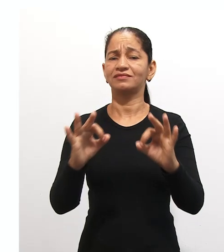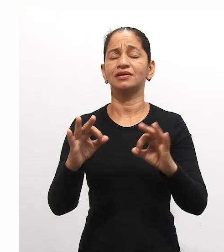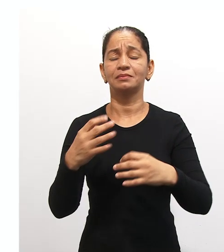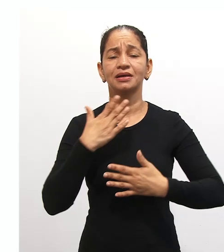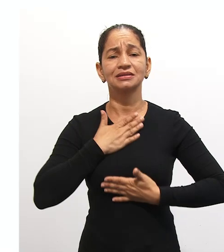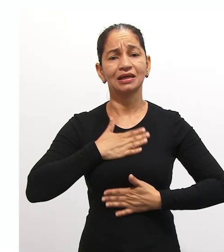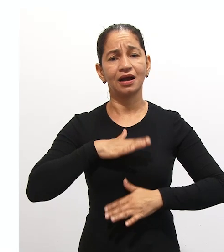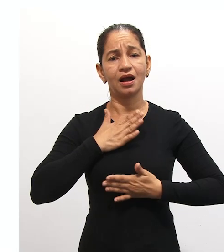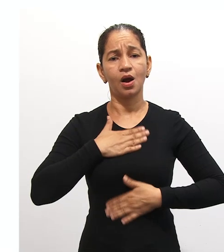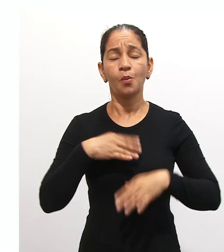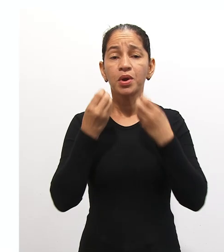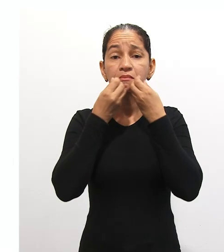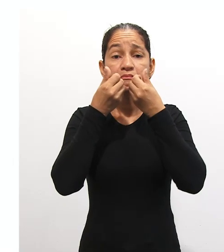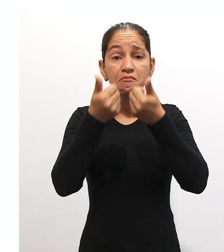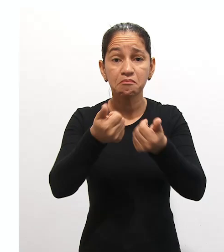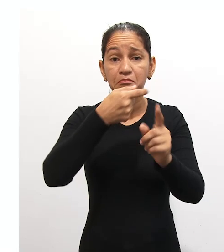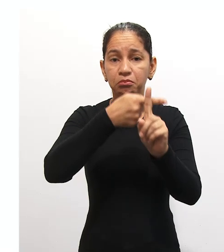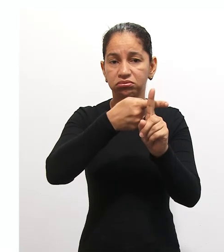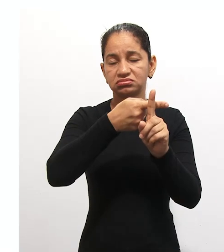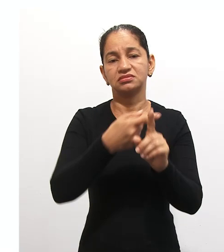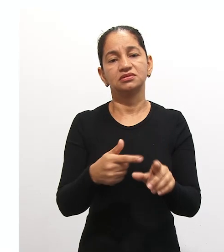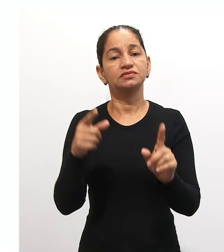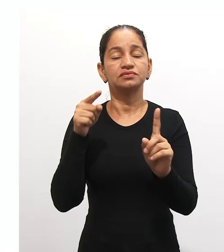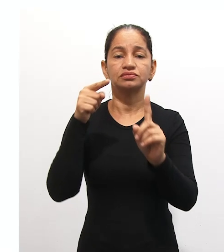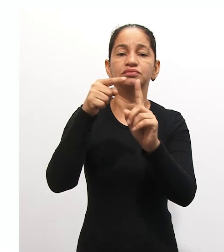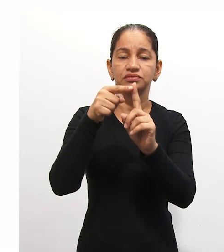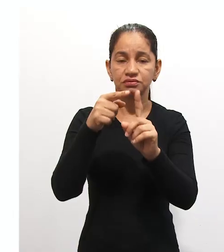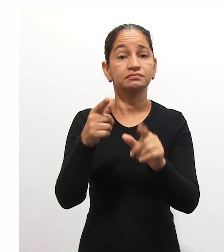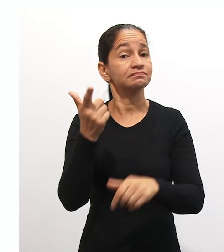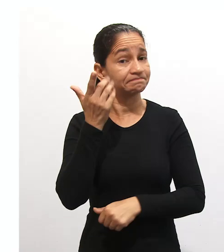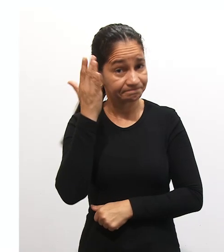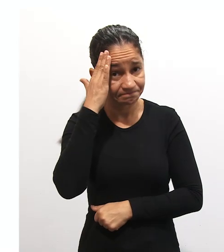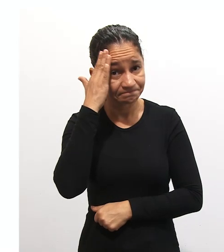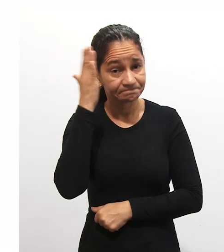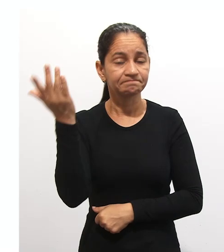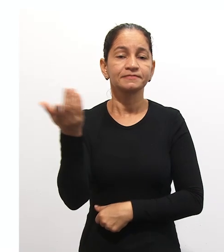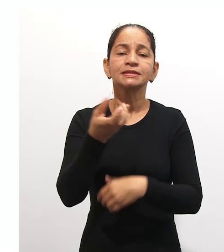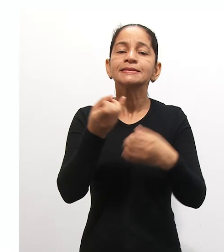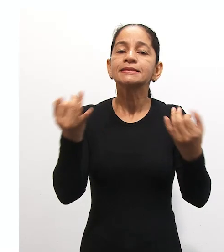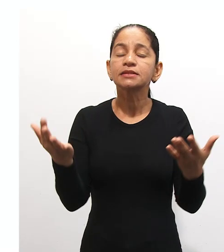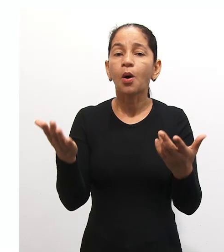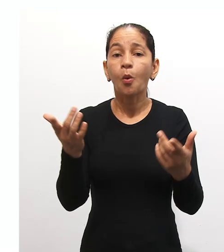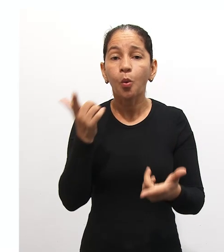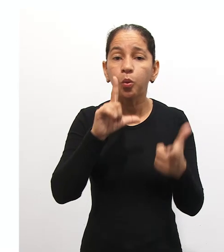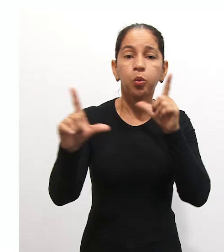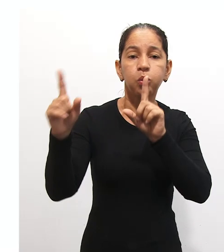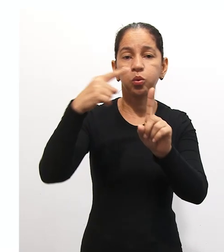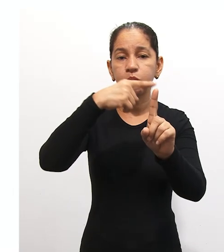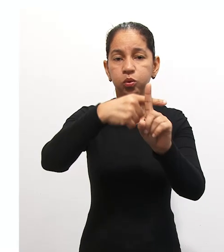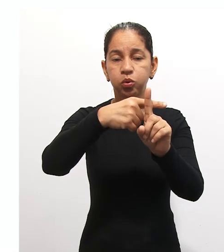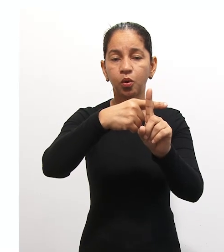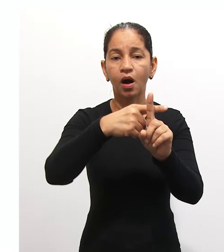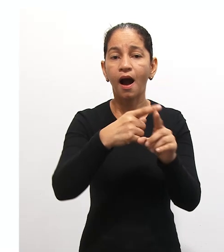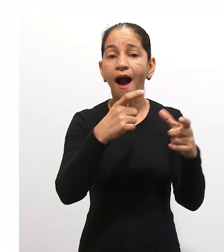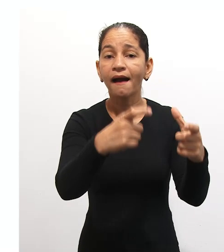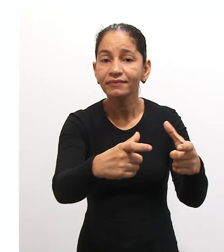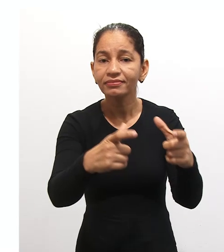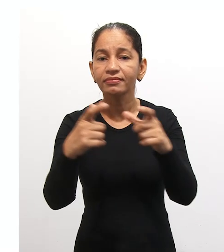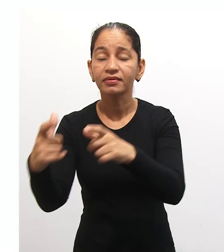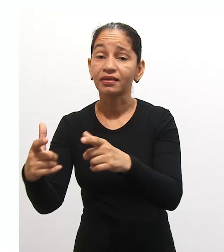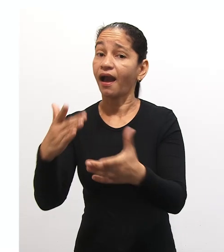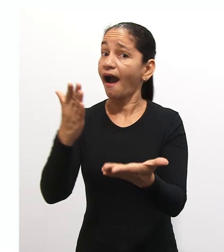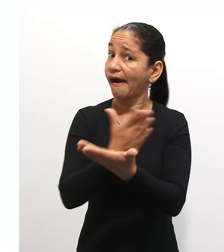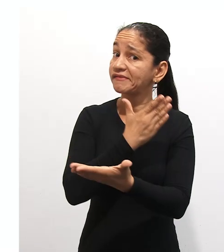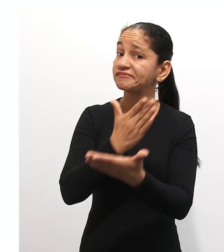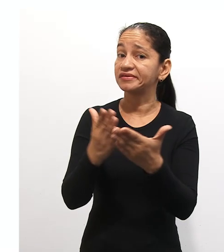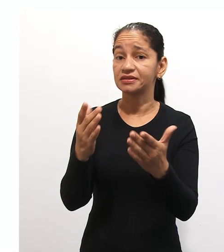bom? Então, assim o gestor consegue identificar onde estão os resultados positivos e onde estão os gargalos, os